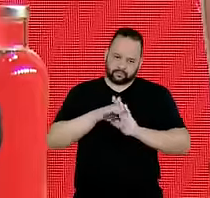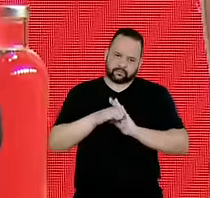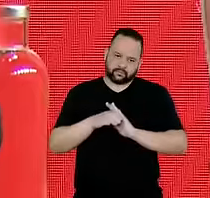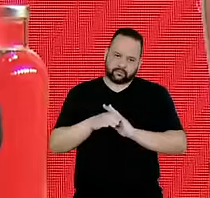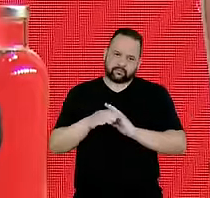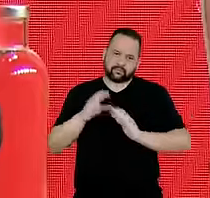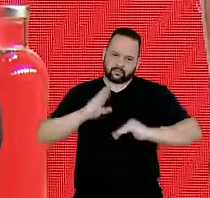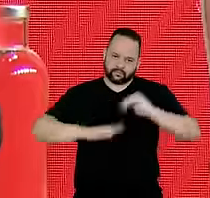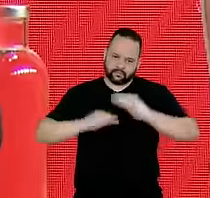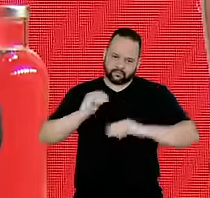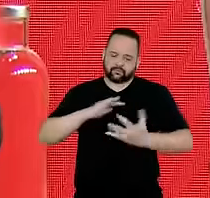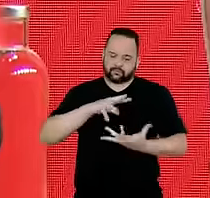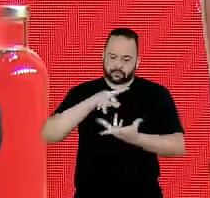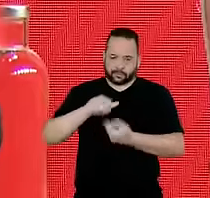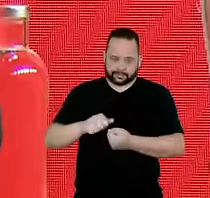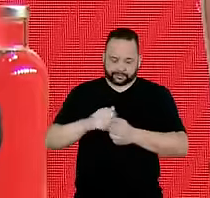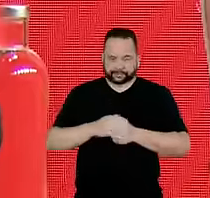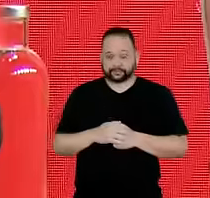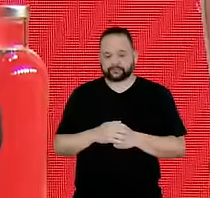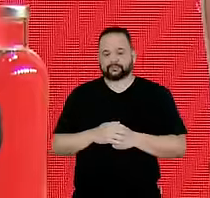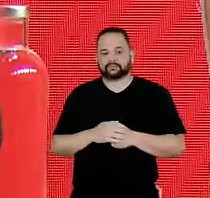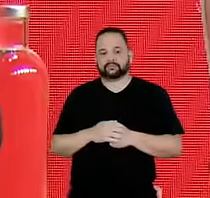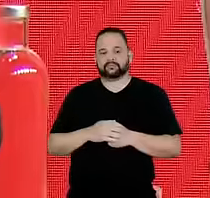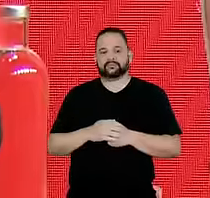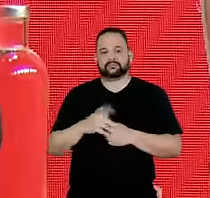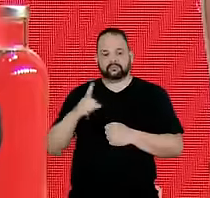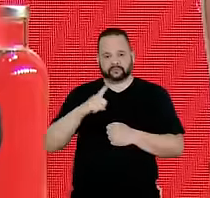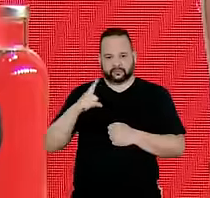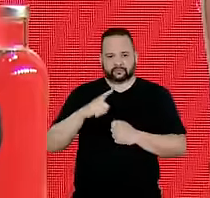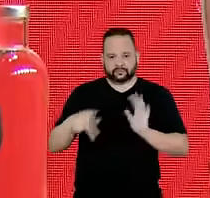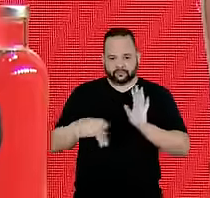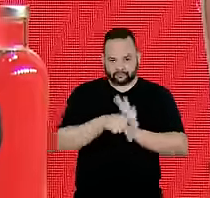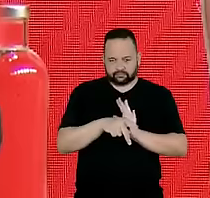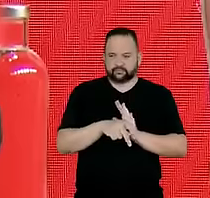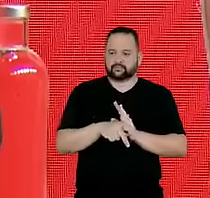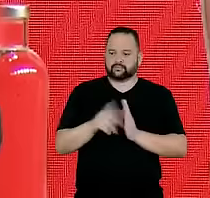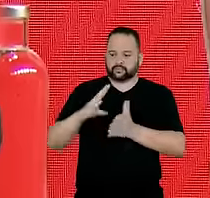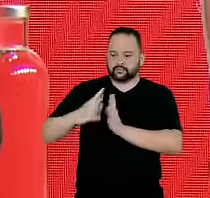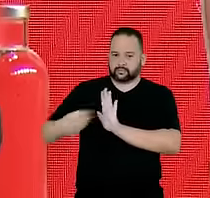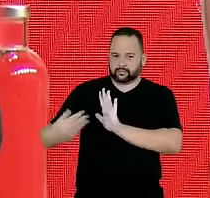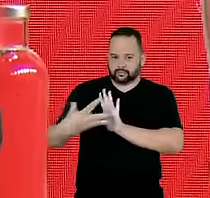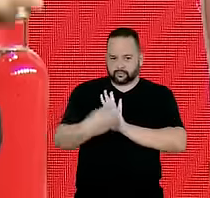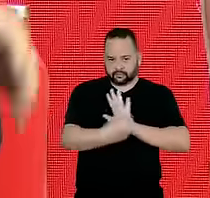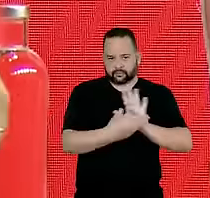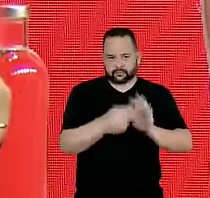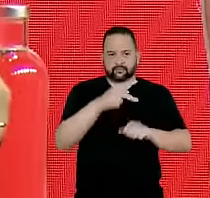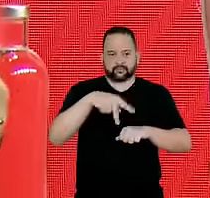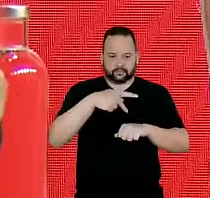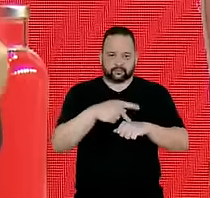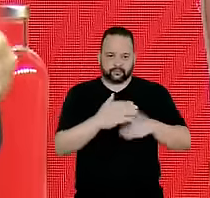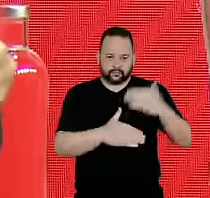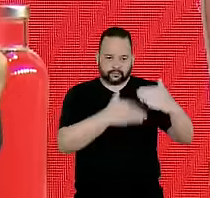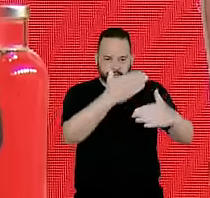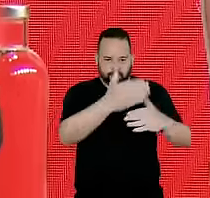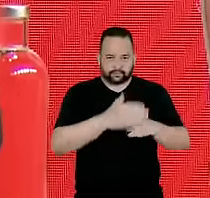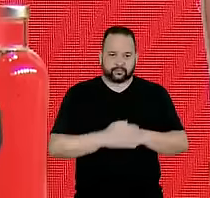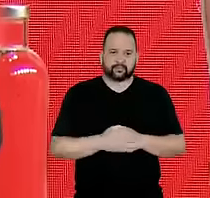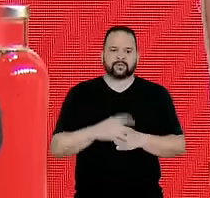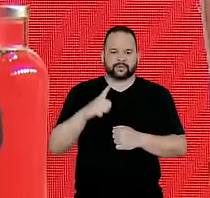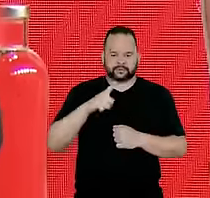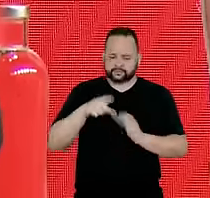a nossa que tem sido replicada pelos países emergentes a nossa ainda tá em consulta pública eu acho que ainda vai sofrer aprimoramentos e